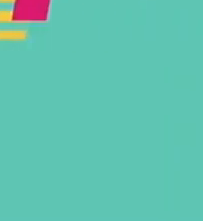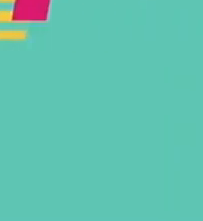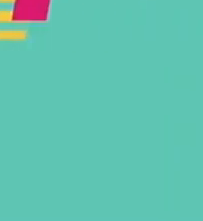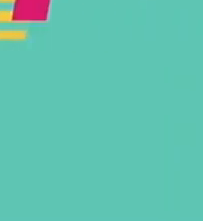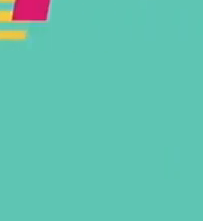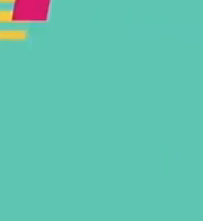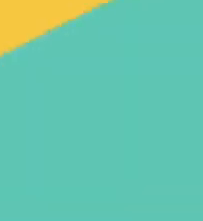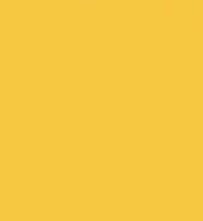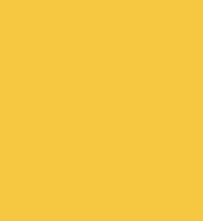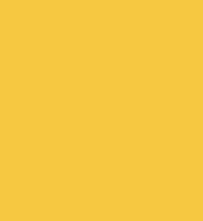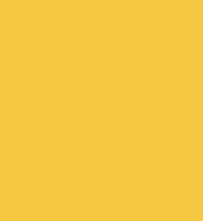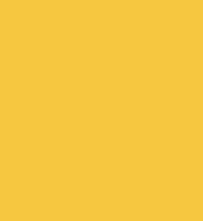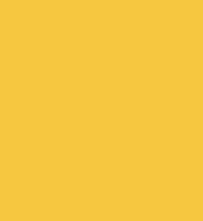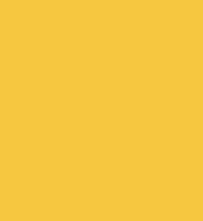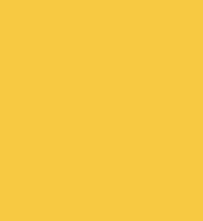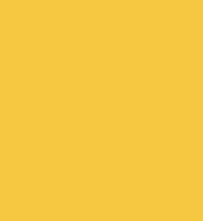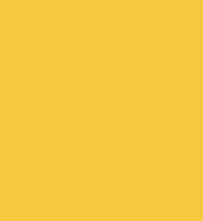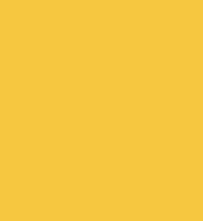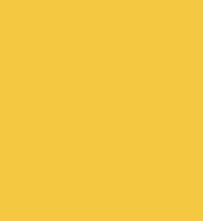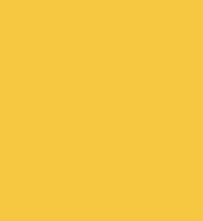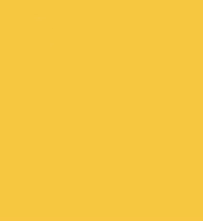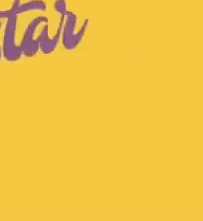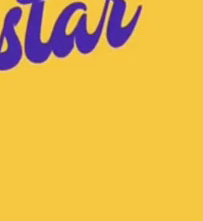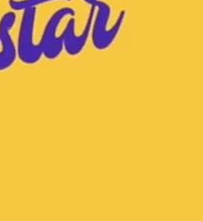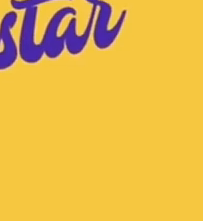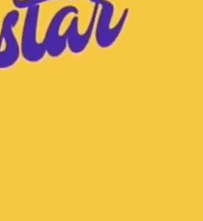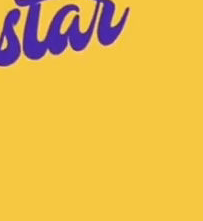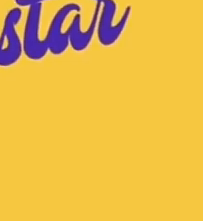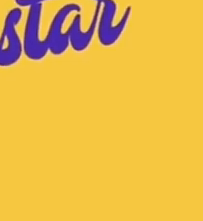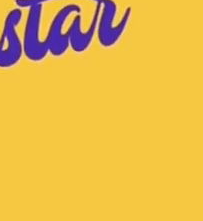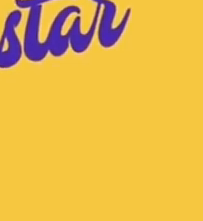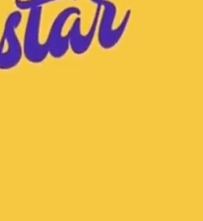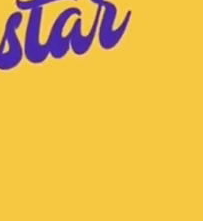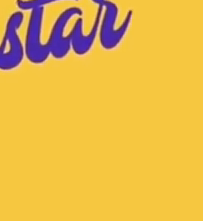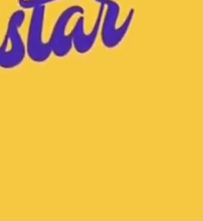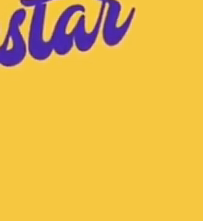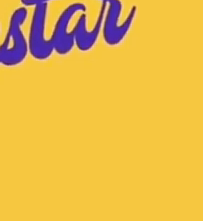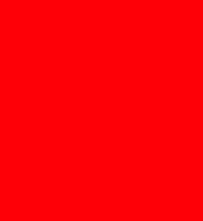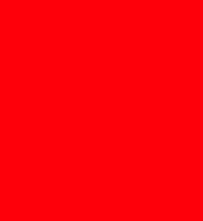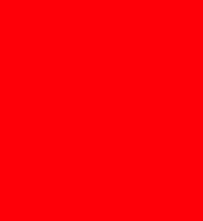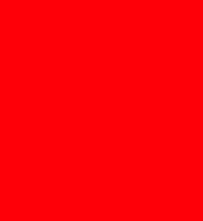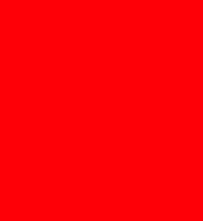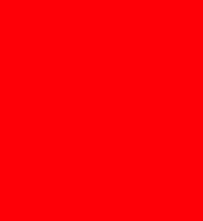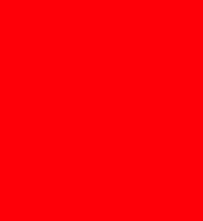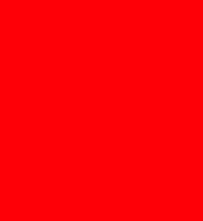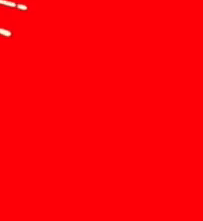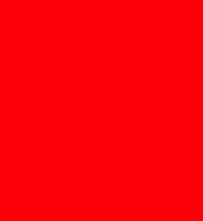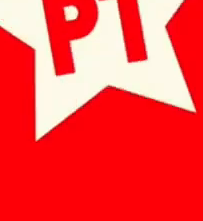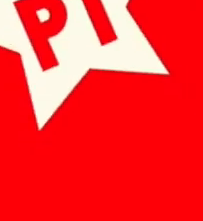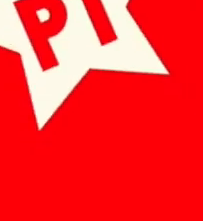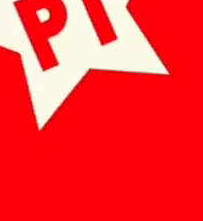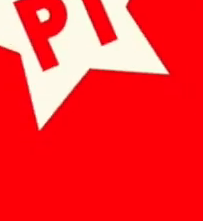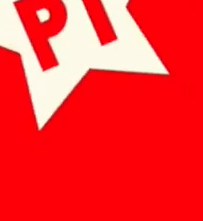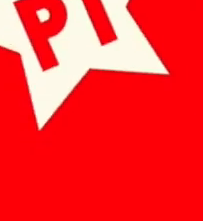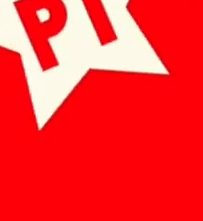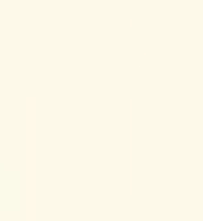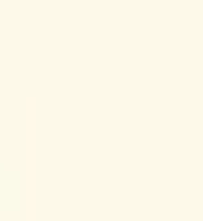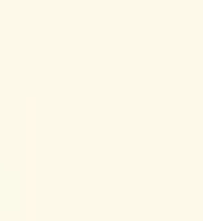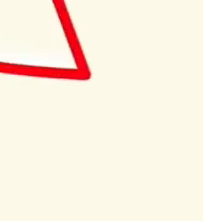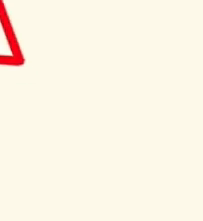é bom pra mim, é onde eu quiser estar. A estrela ainda